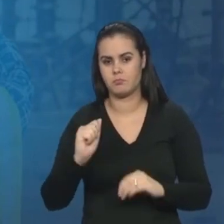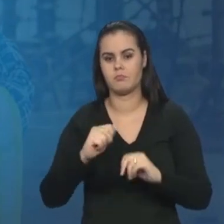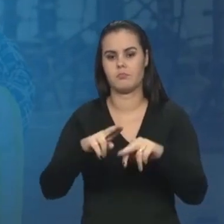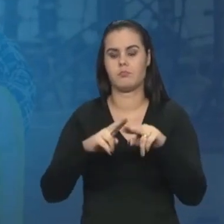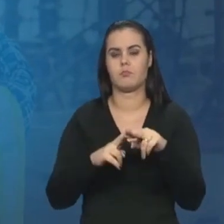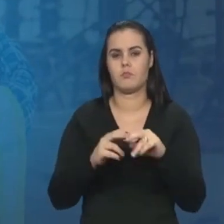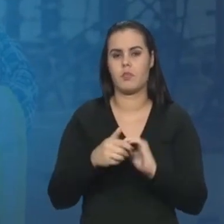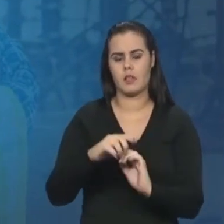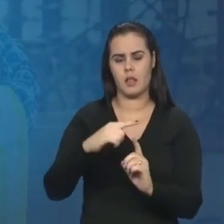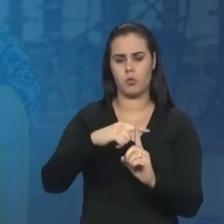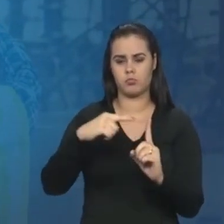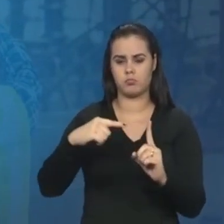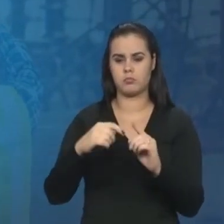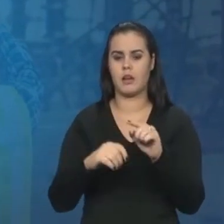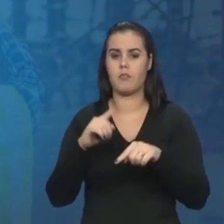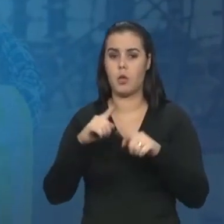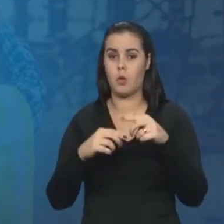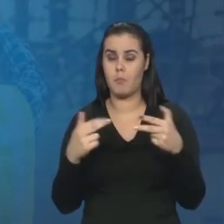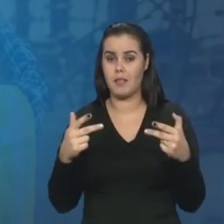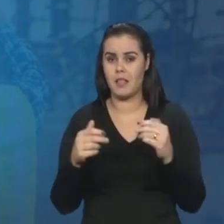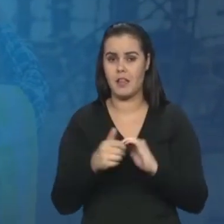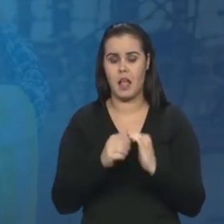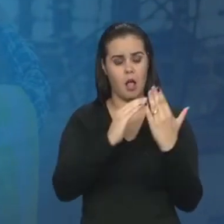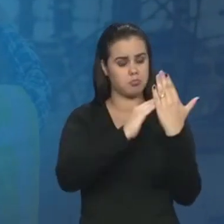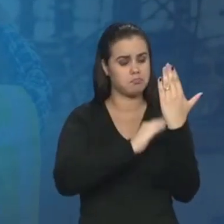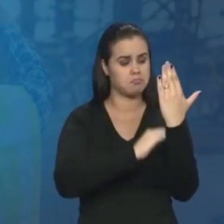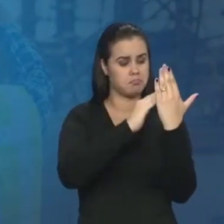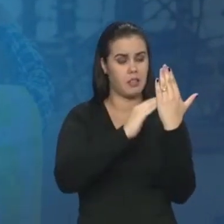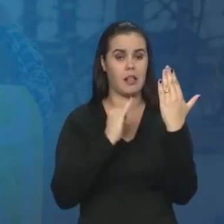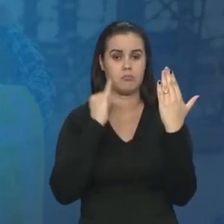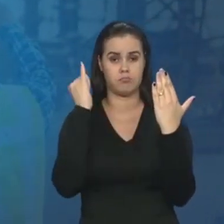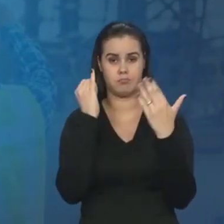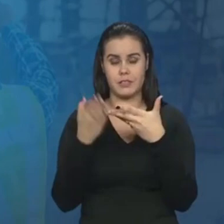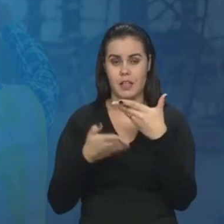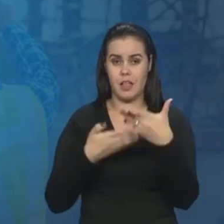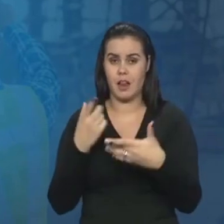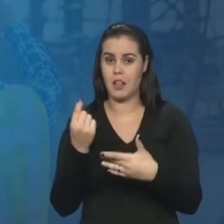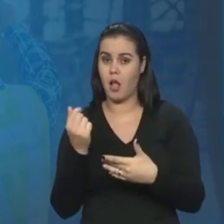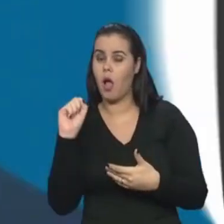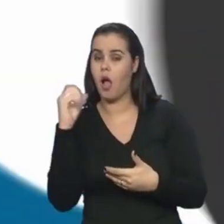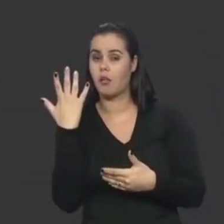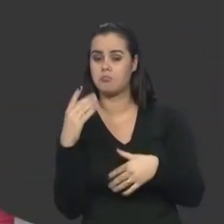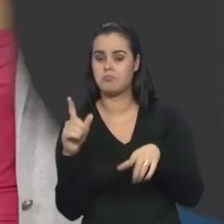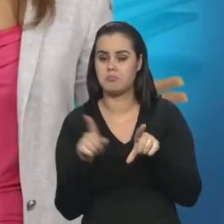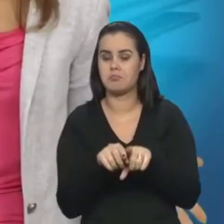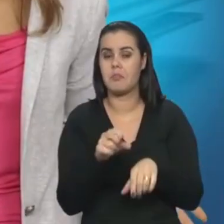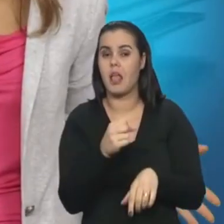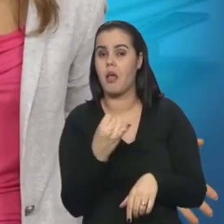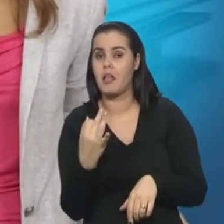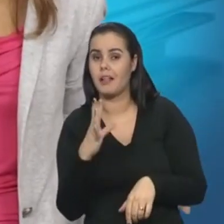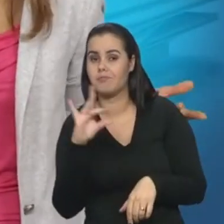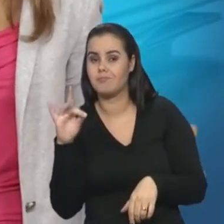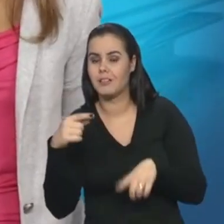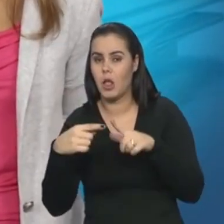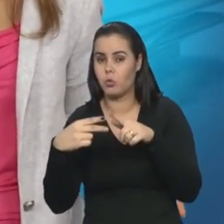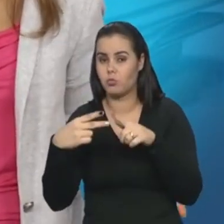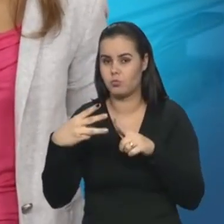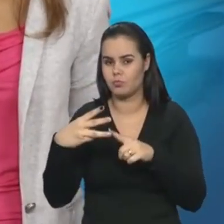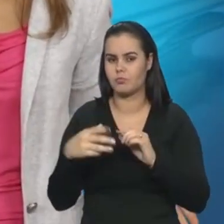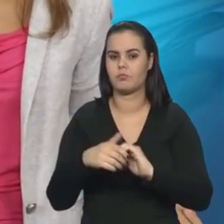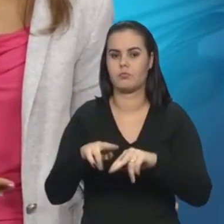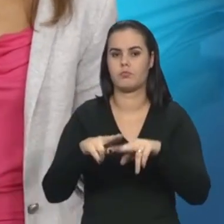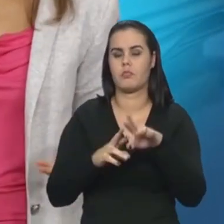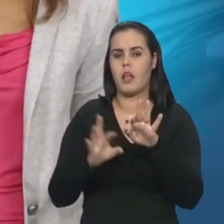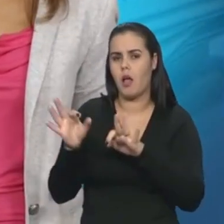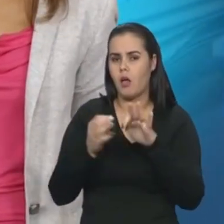de acordo com seus níveis de importância em relação ao preço e à quantidade de cada um dos 3 tipos. O controle de estoque pode ainda